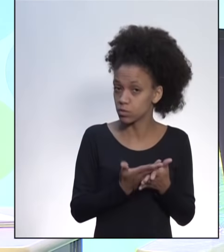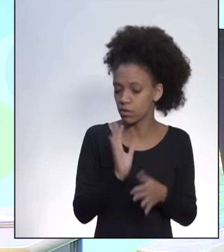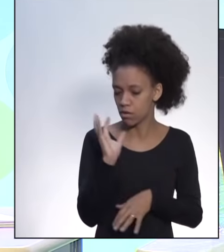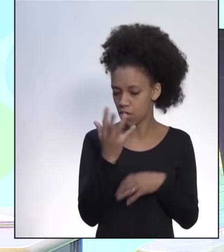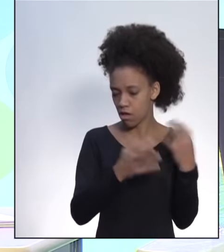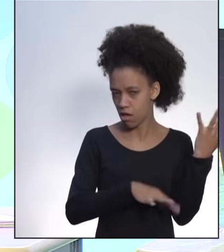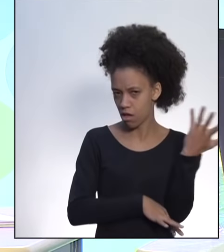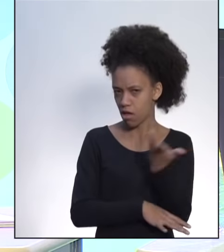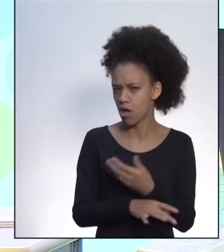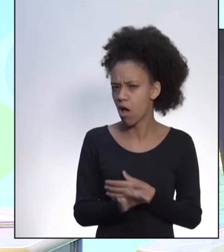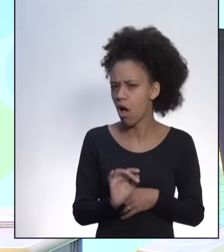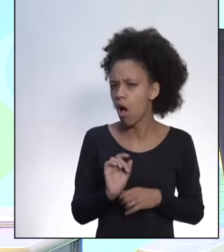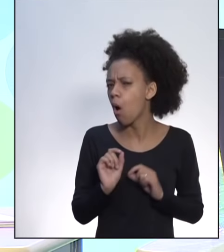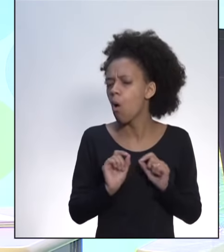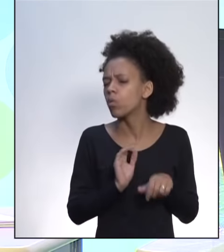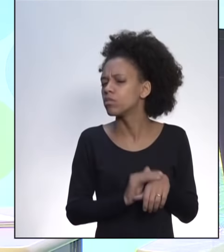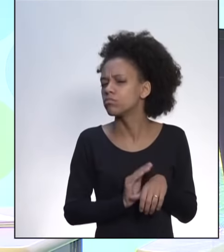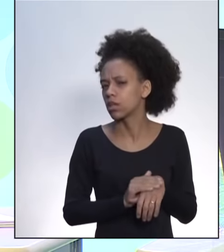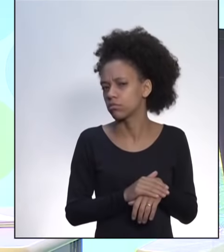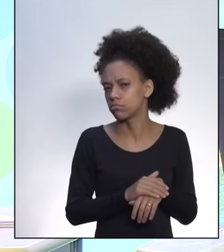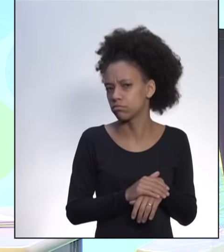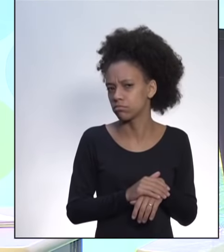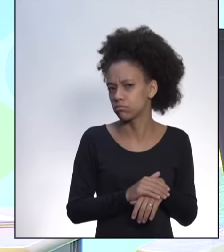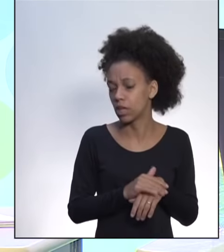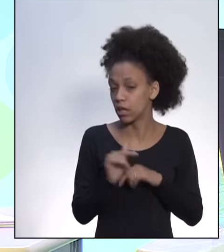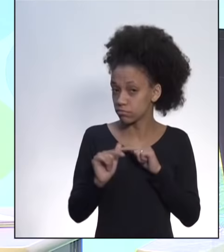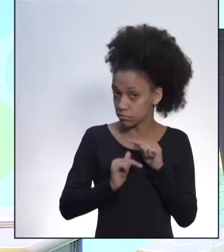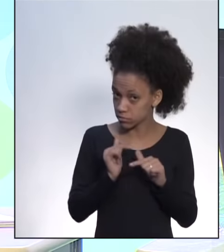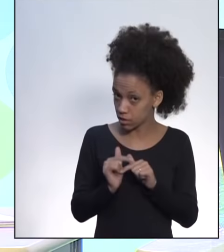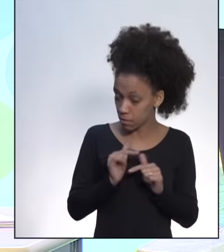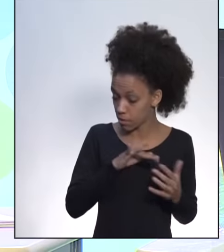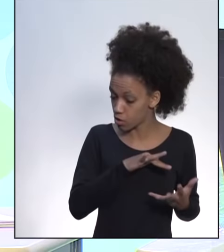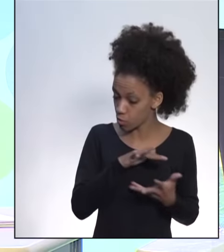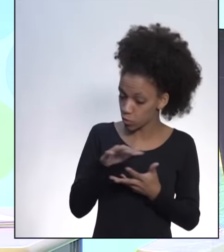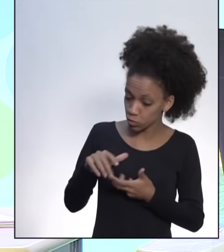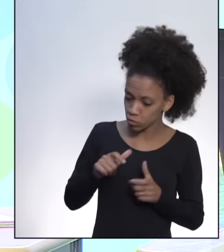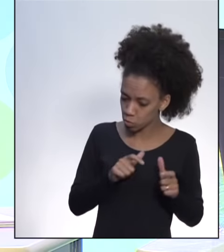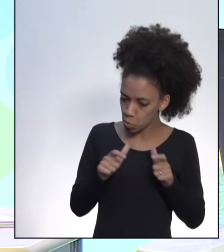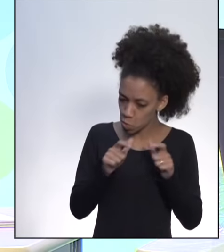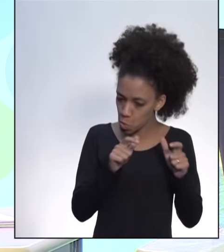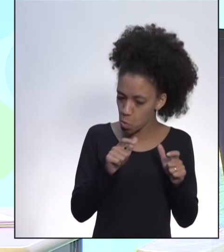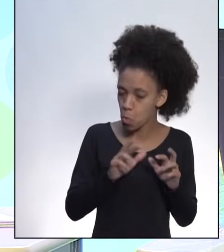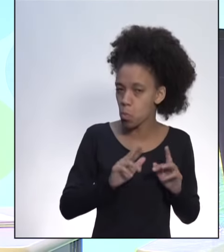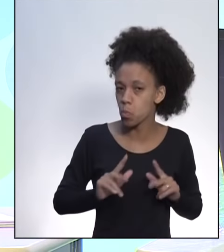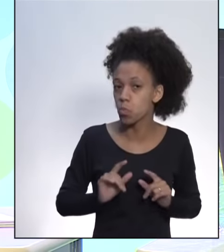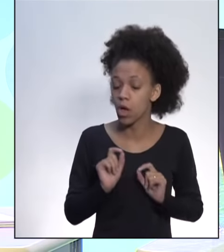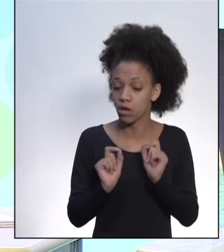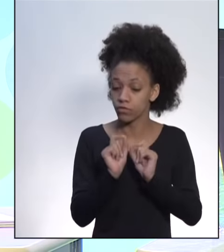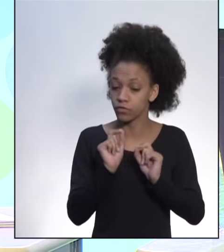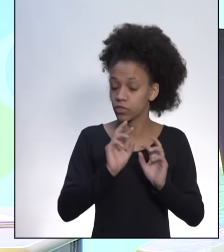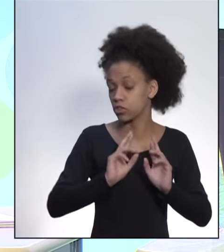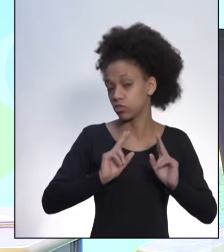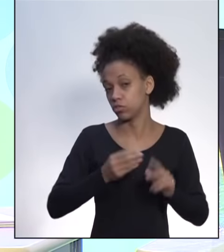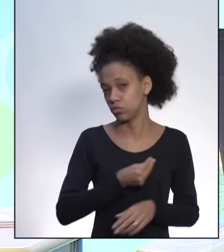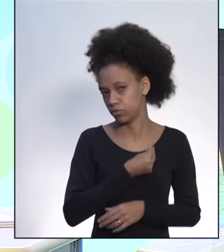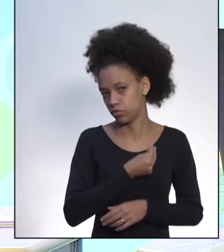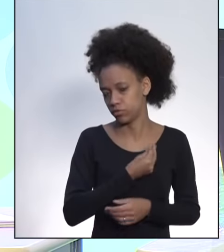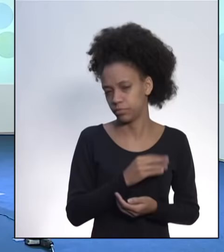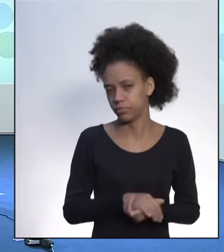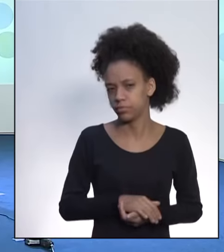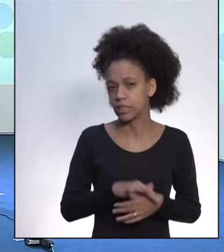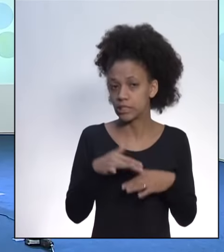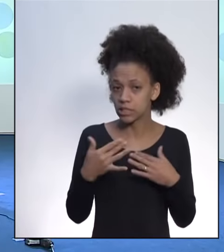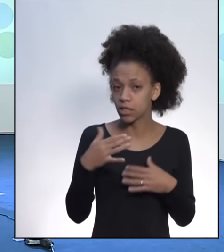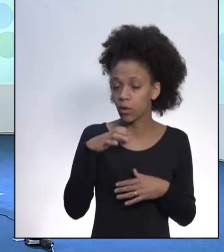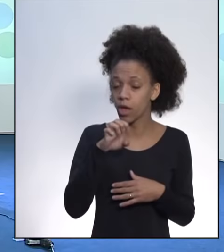né o que que eles fazem eles trabalham no mundo inteiro com diferentes tipos de habitat né então